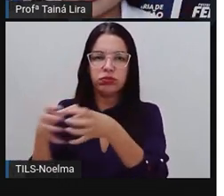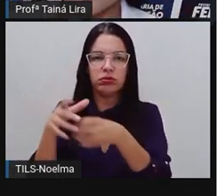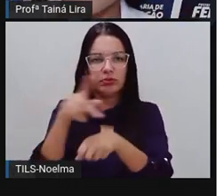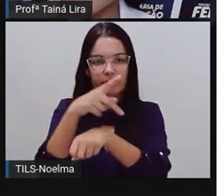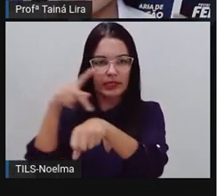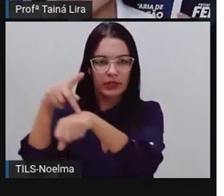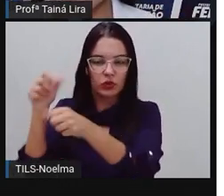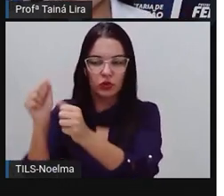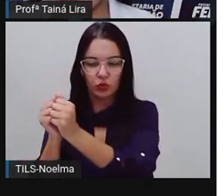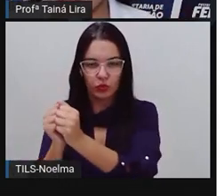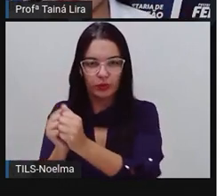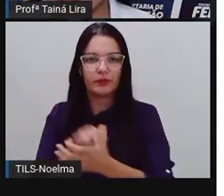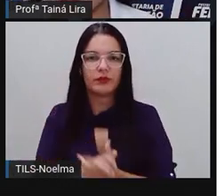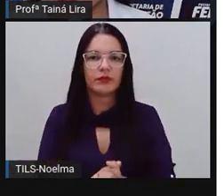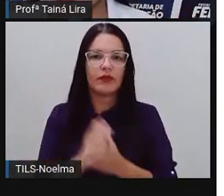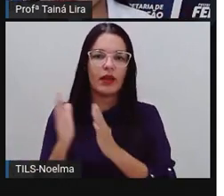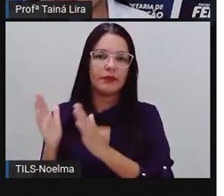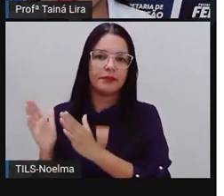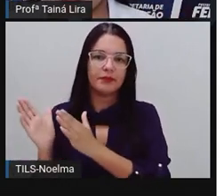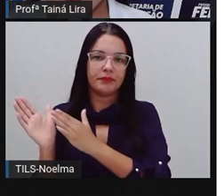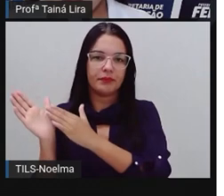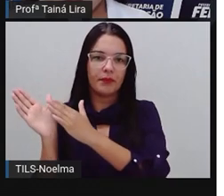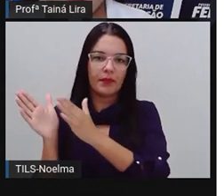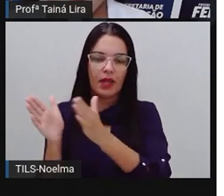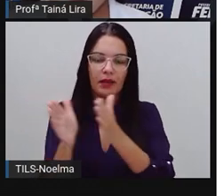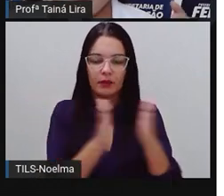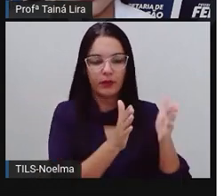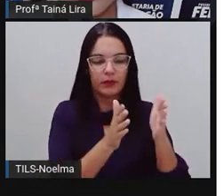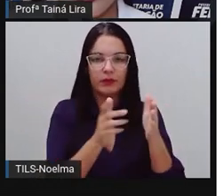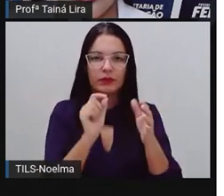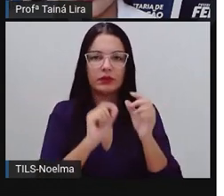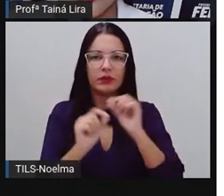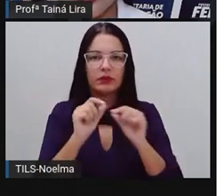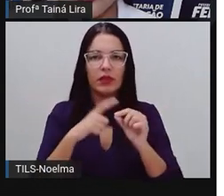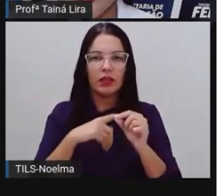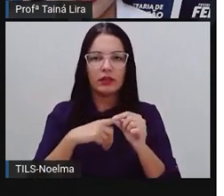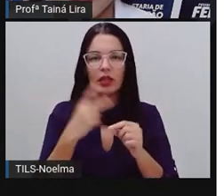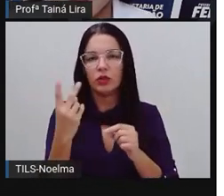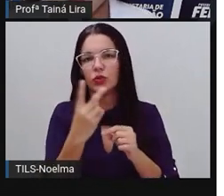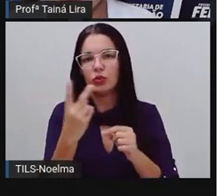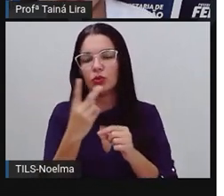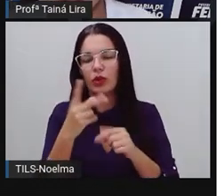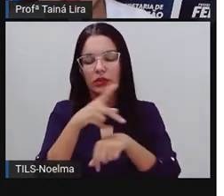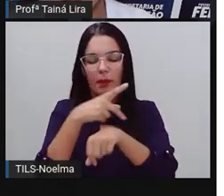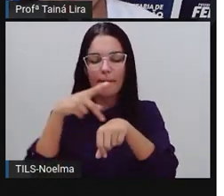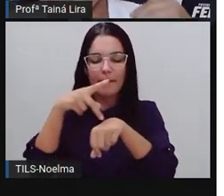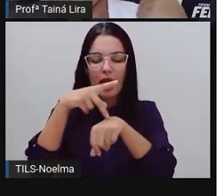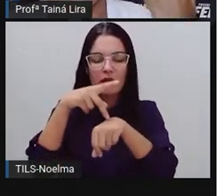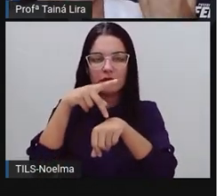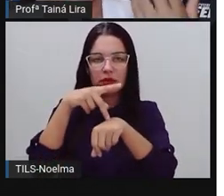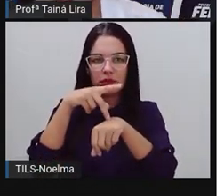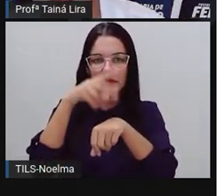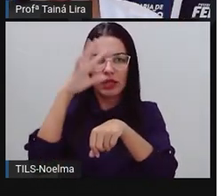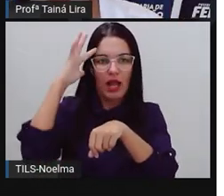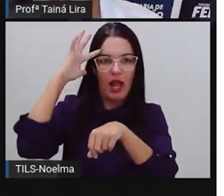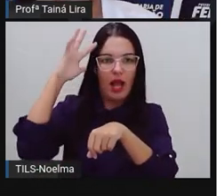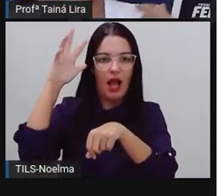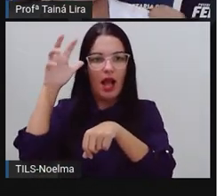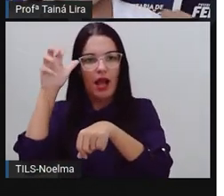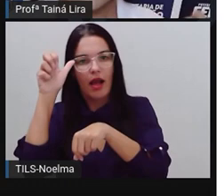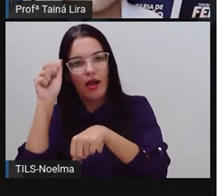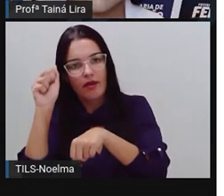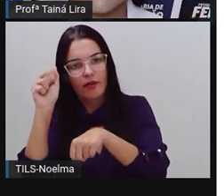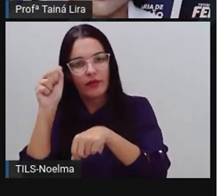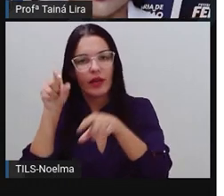para ó e aqui ó por exemplo temos dois países aqui destacados ao Moçambique é um país na